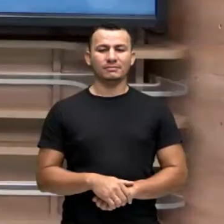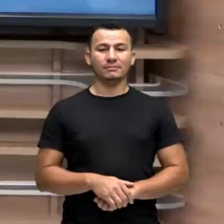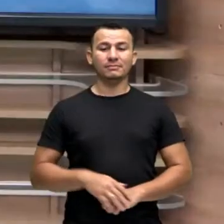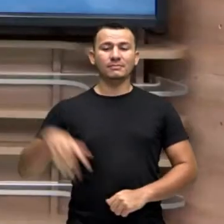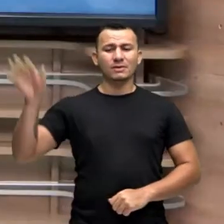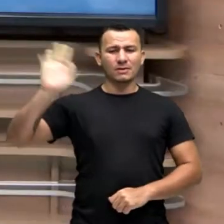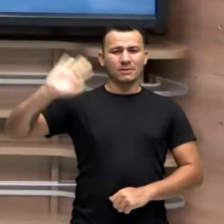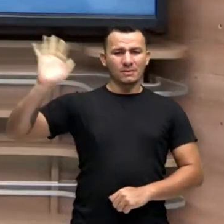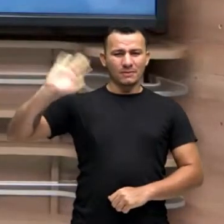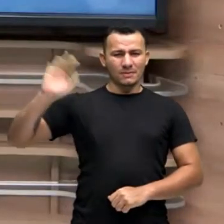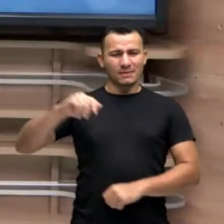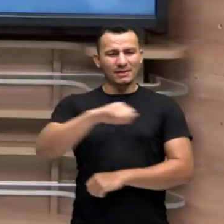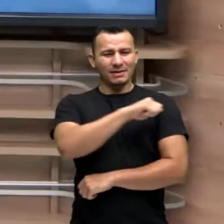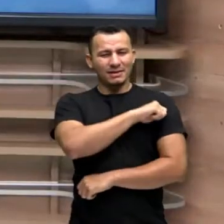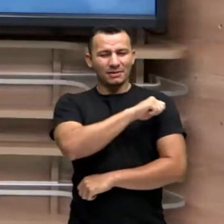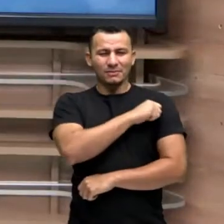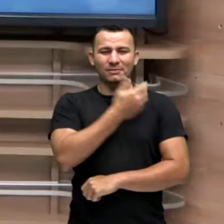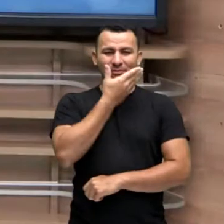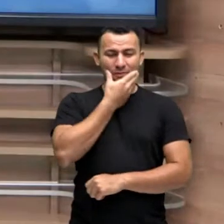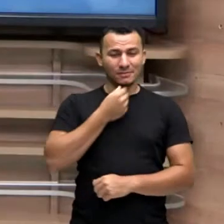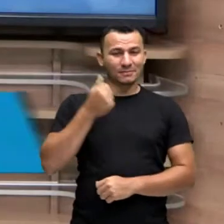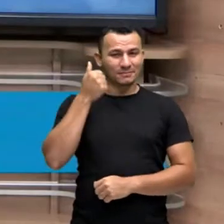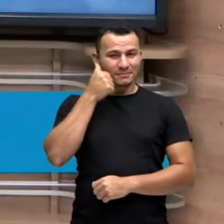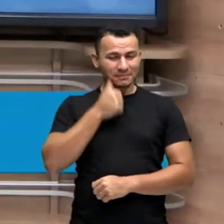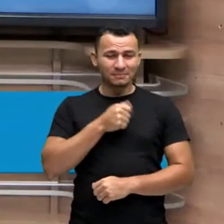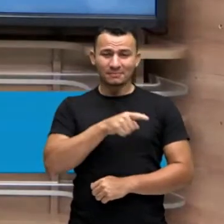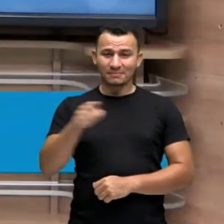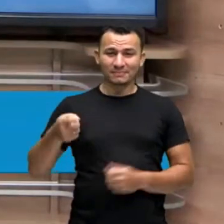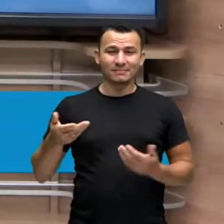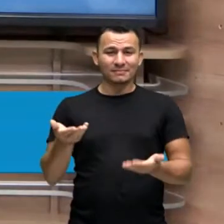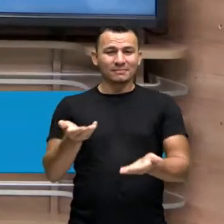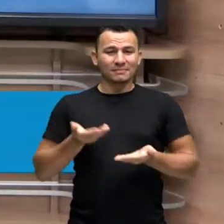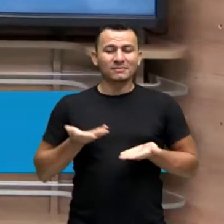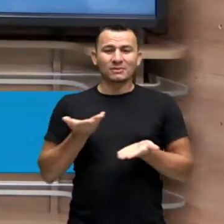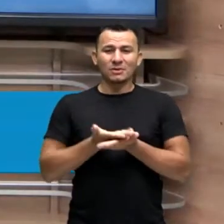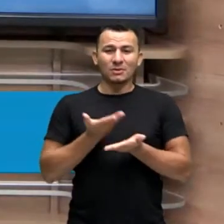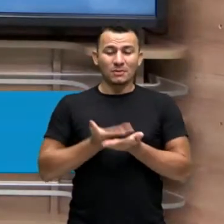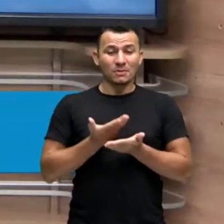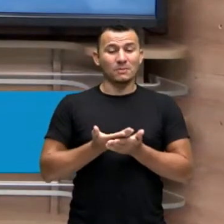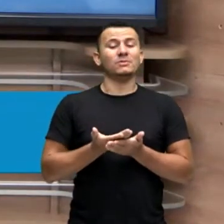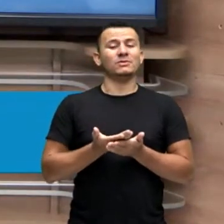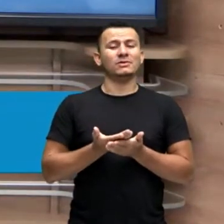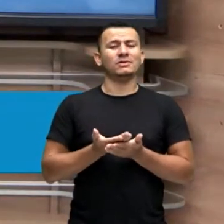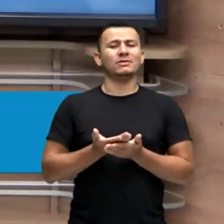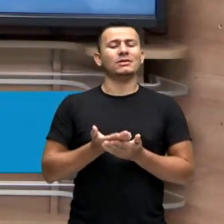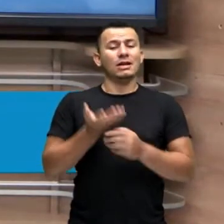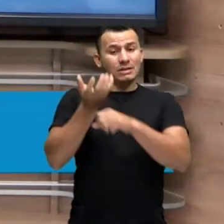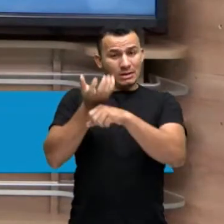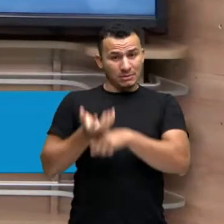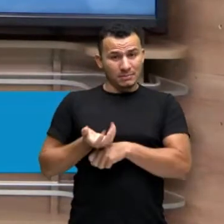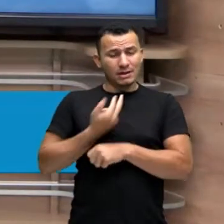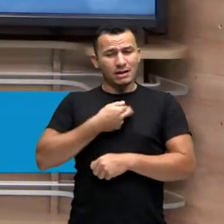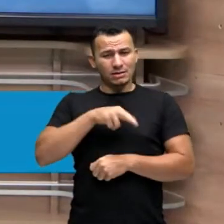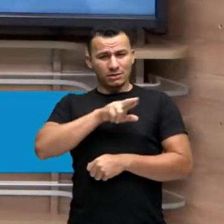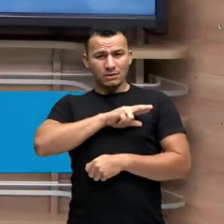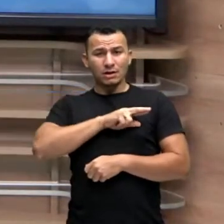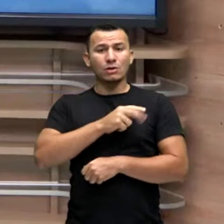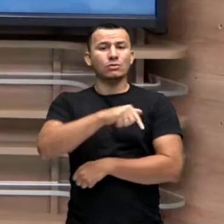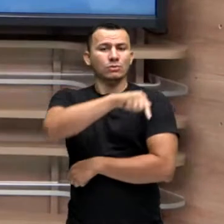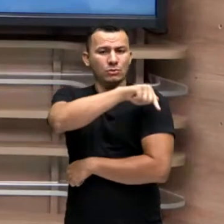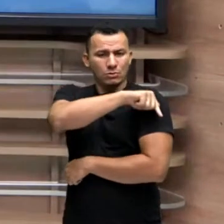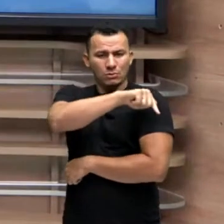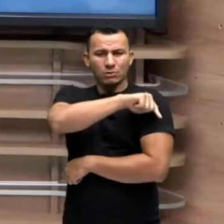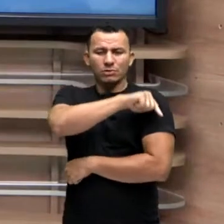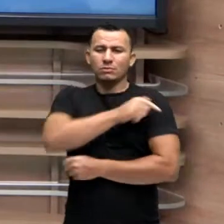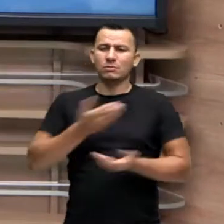Olá meu caro aluno minha cara Luna Seja bem vindo a nossa aula de ensino religioso 9º ano nosso sétimo